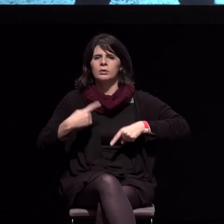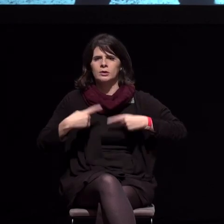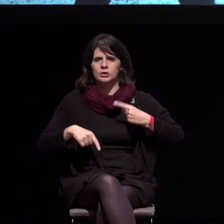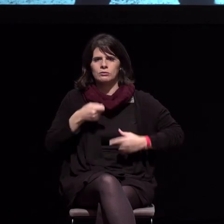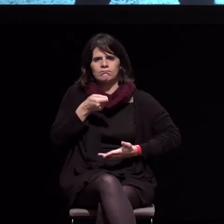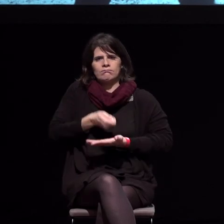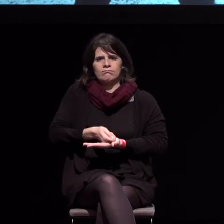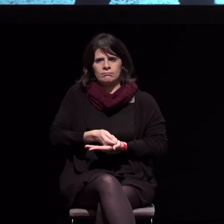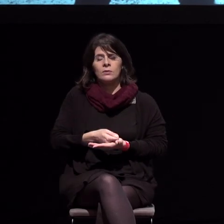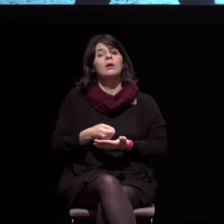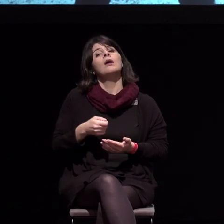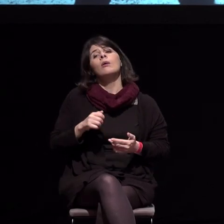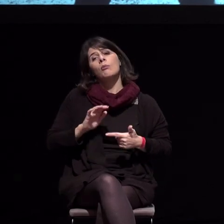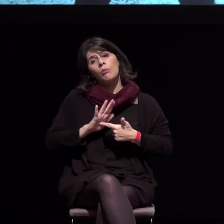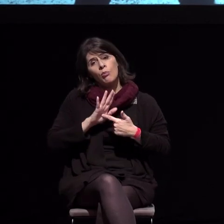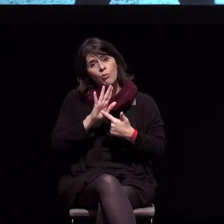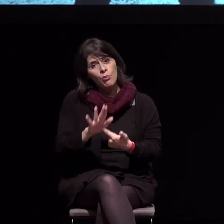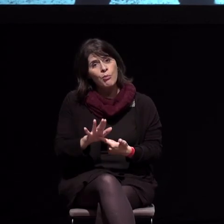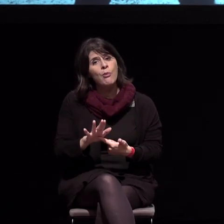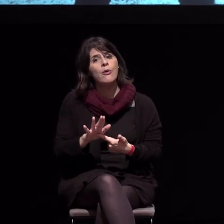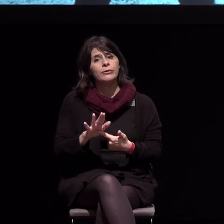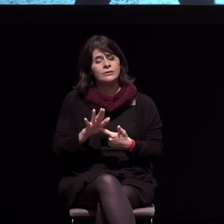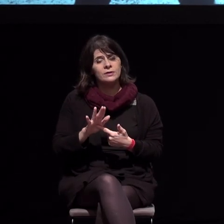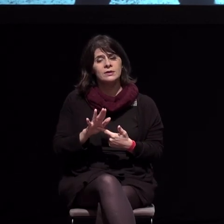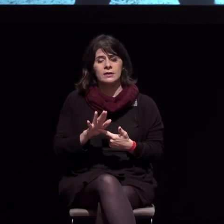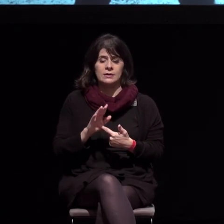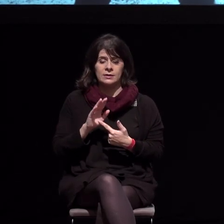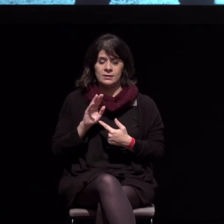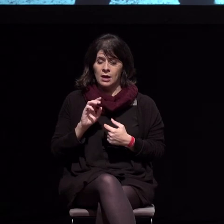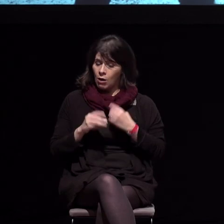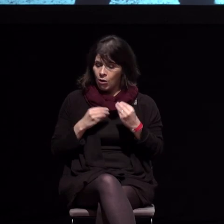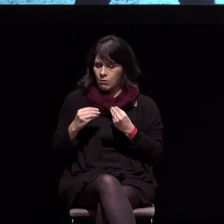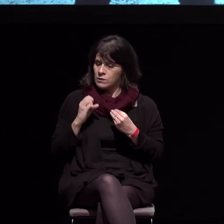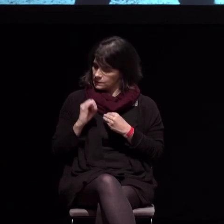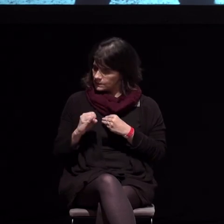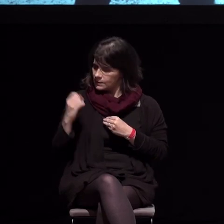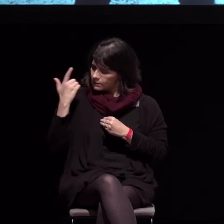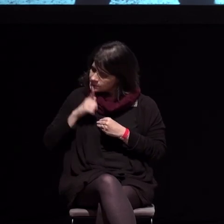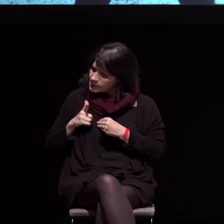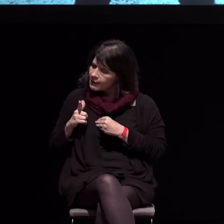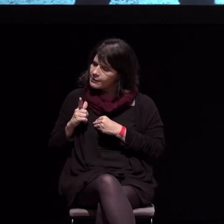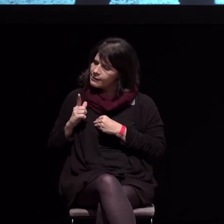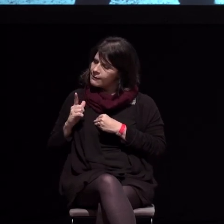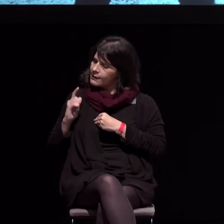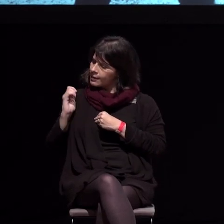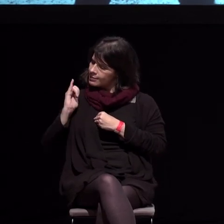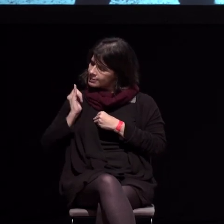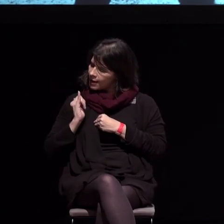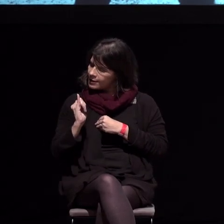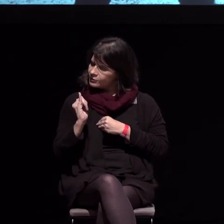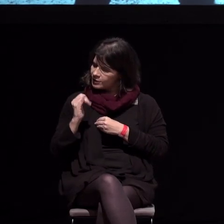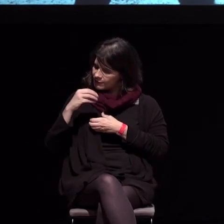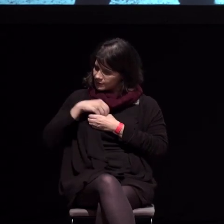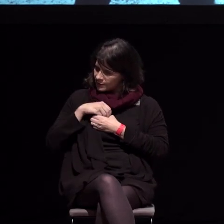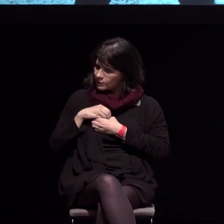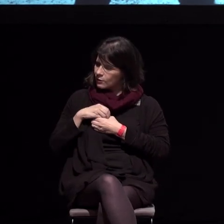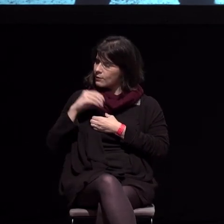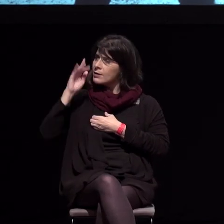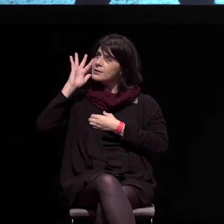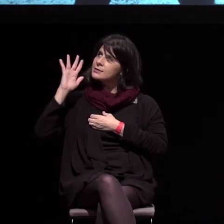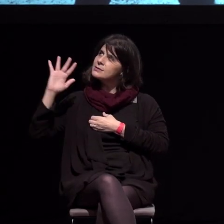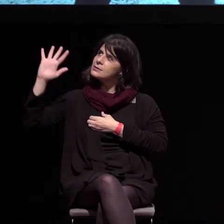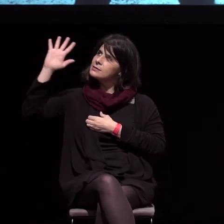são alcançadas, através dos seus trabalhos, narrativas da vida interior, cenários